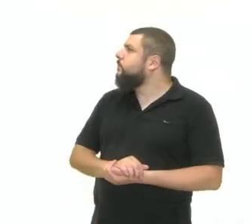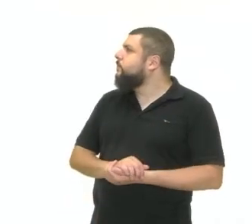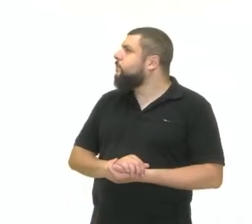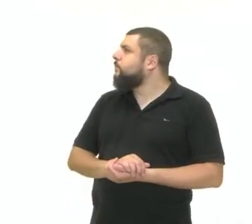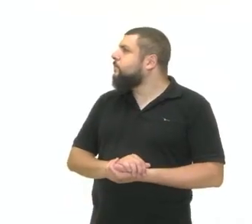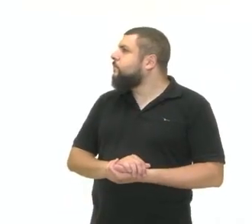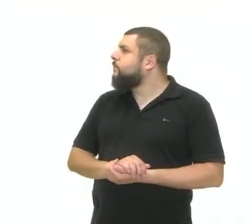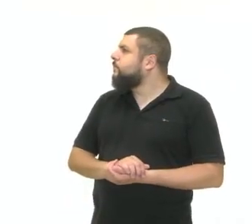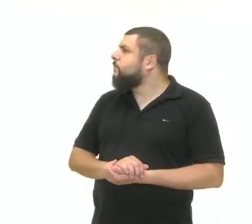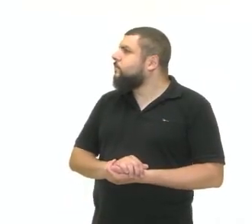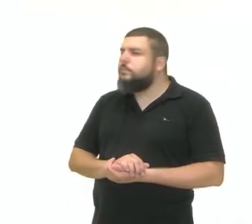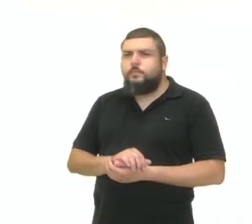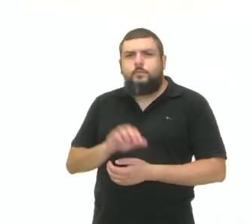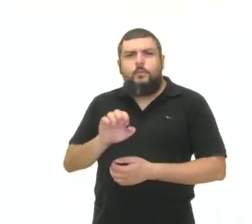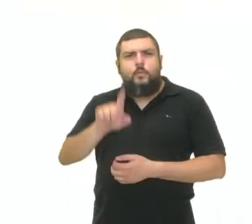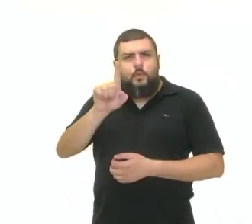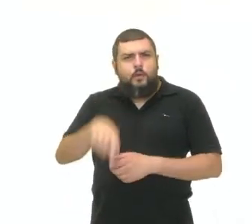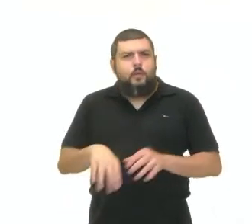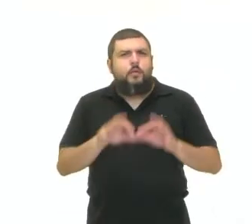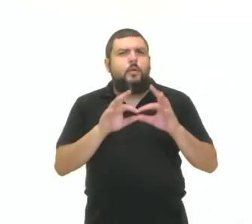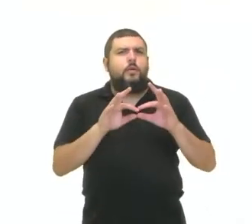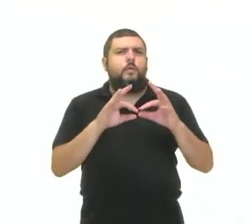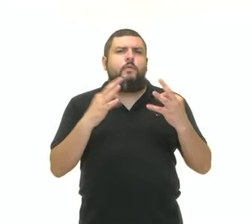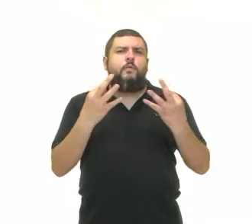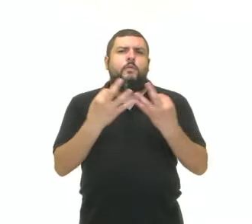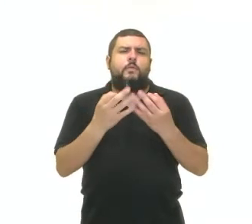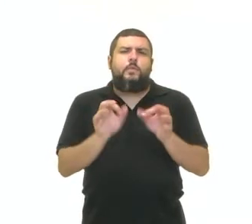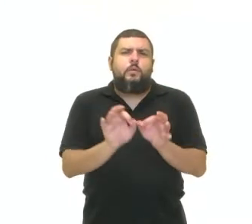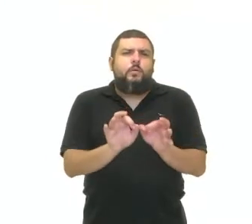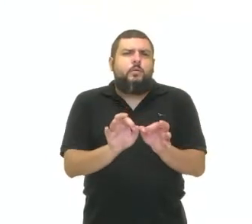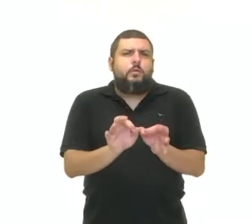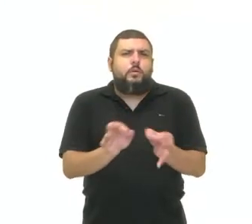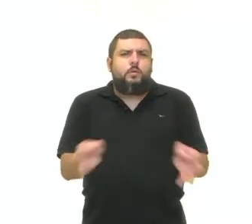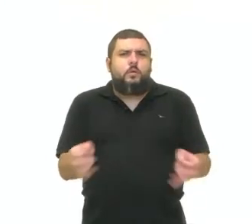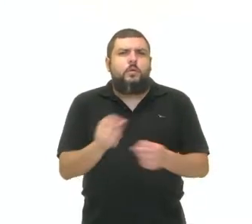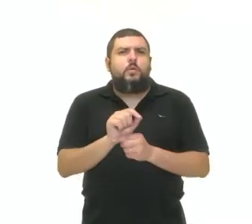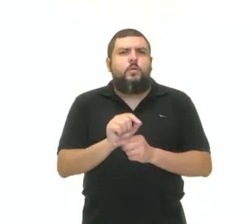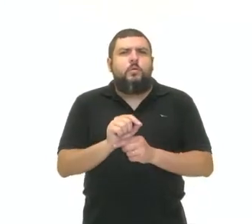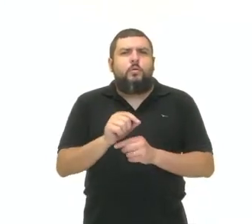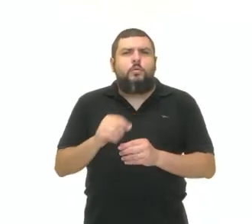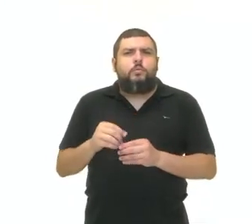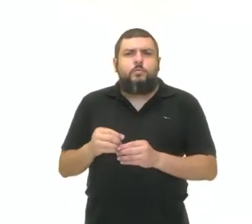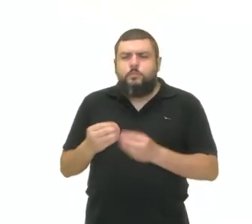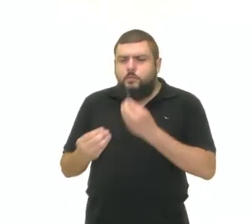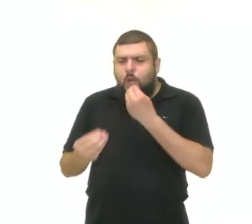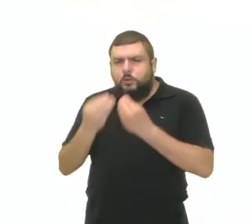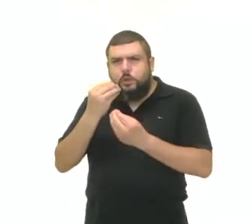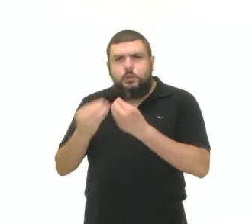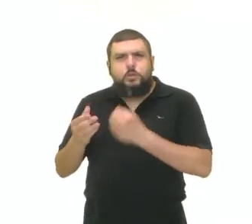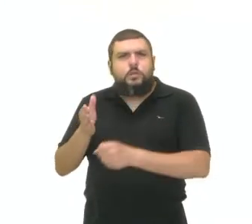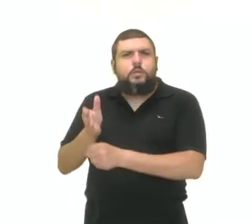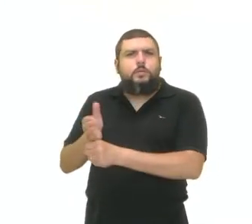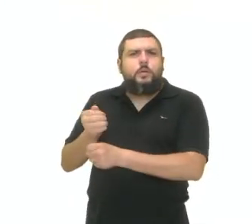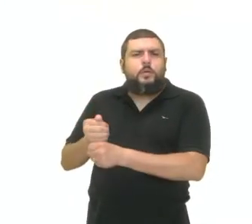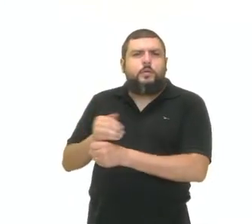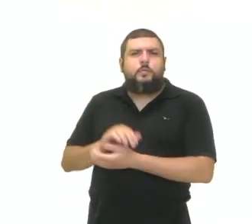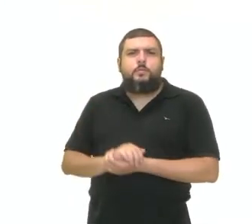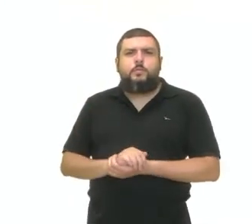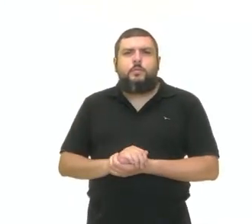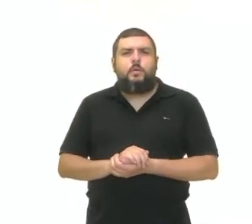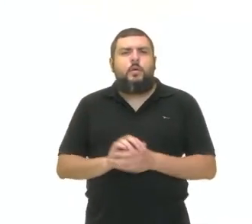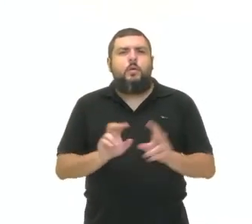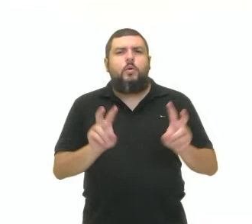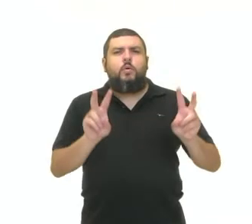família simples camponesa que está se alimentando de batatas, né? Que são, o nome da obra já diz,